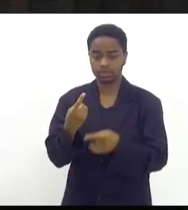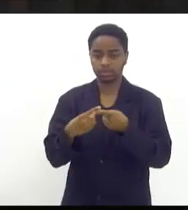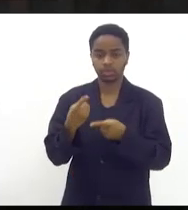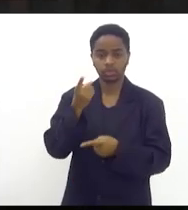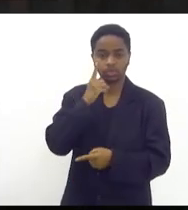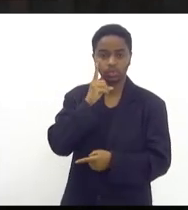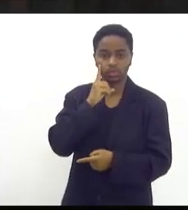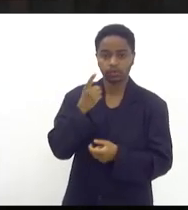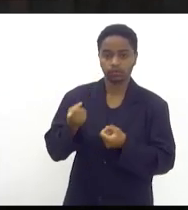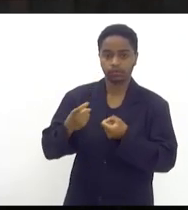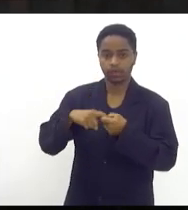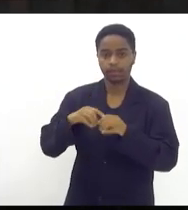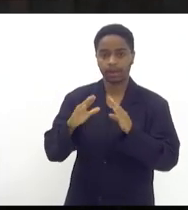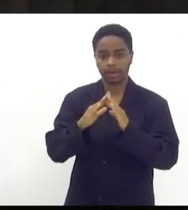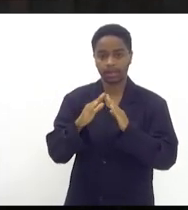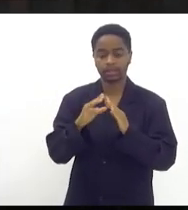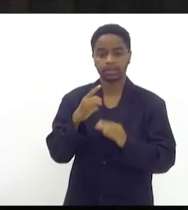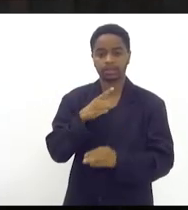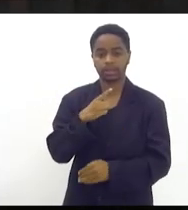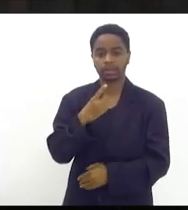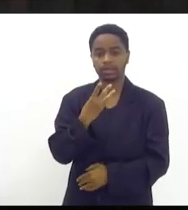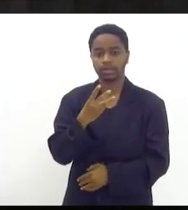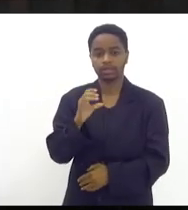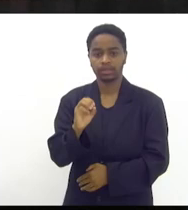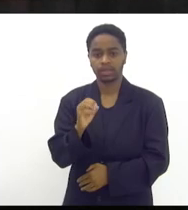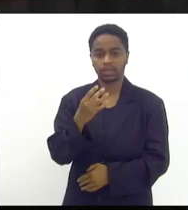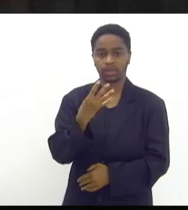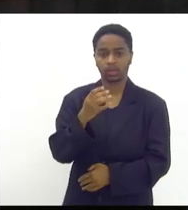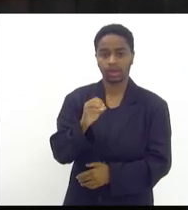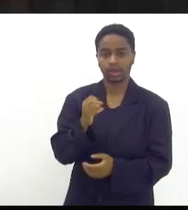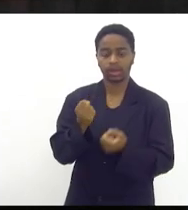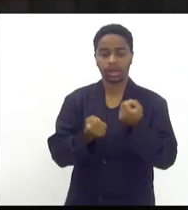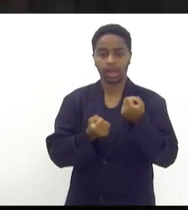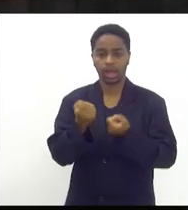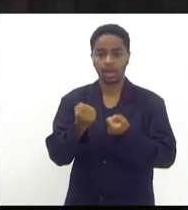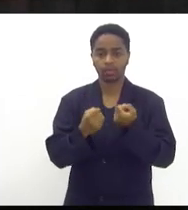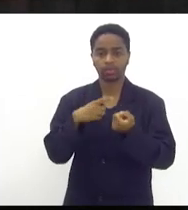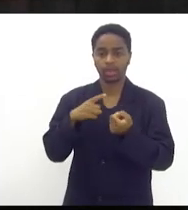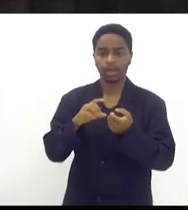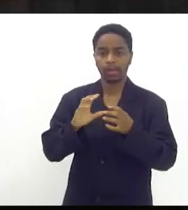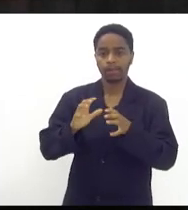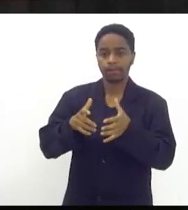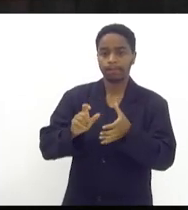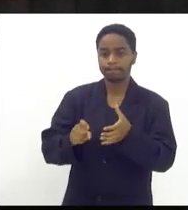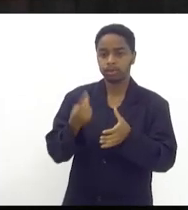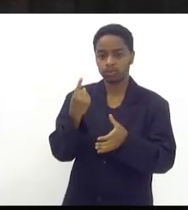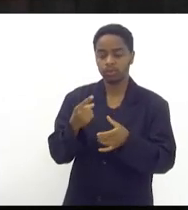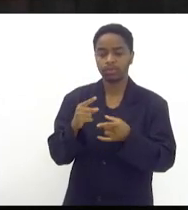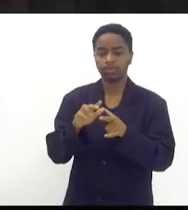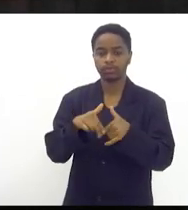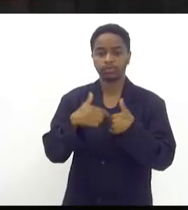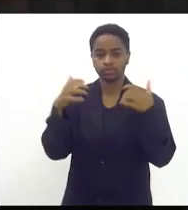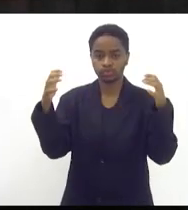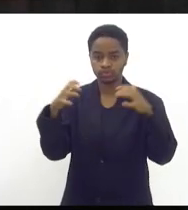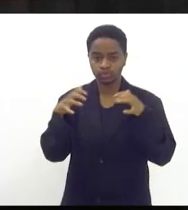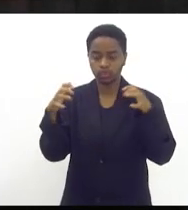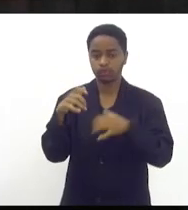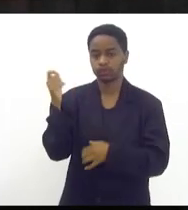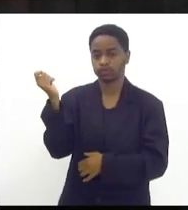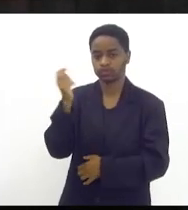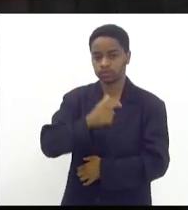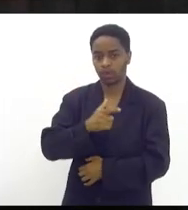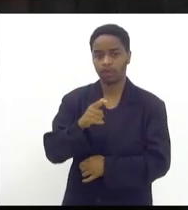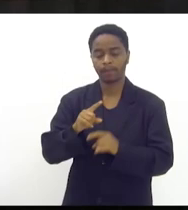casa, é mais de 30, 40 carros com os pneus estourados, dia de chuva, dia de sol. É uma